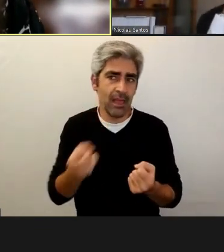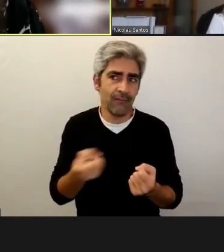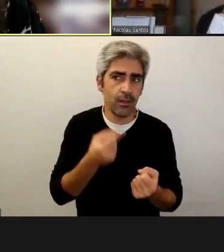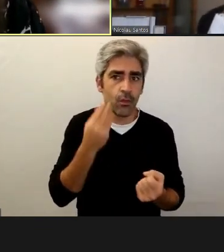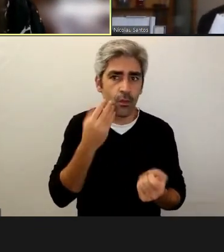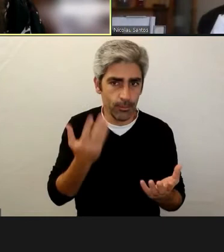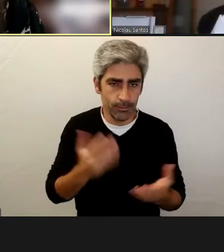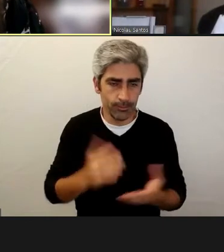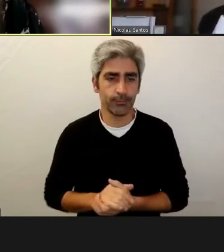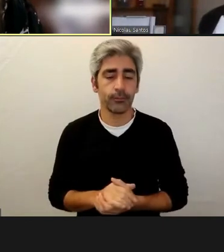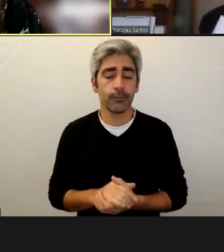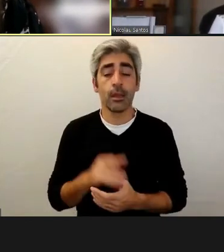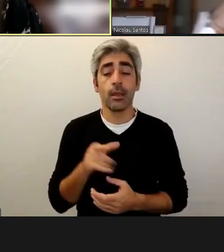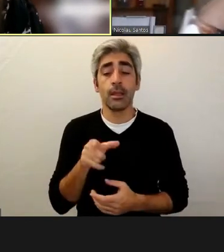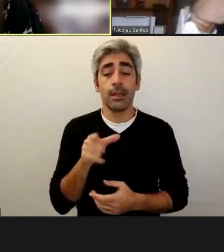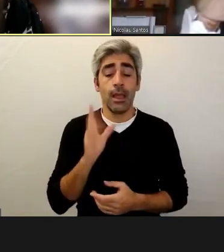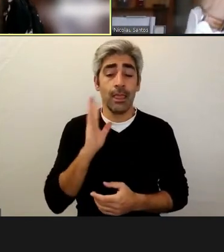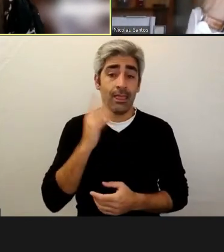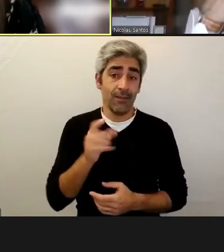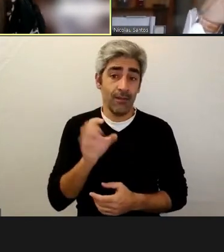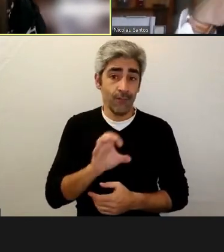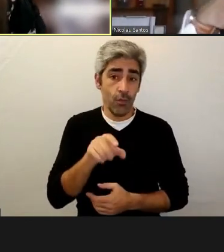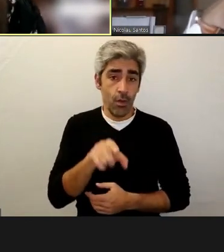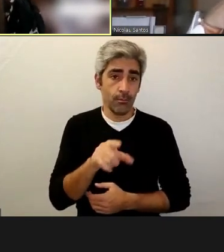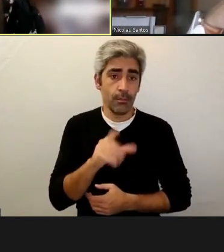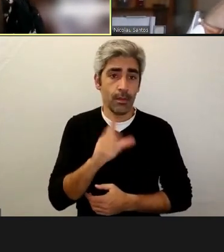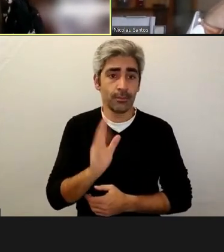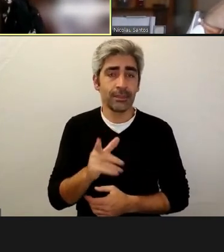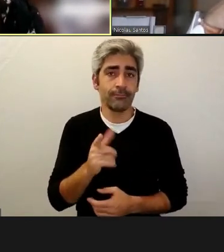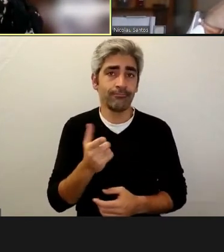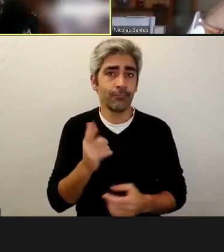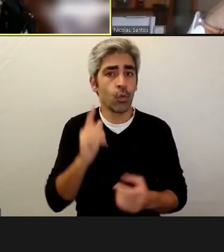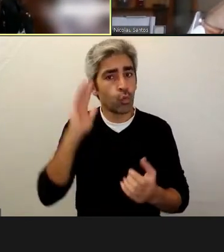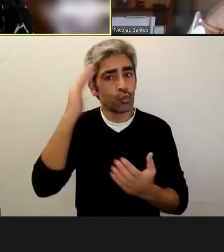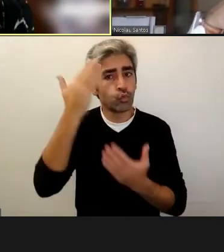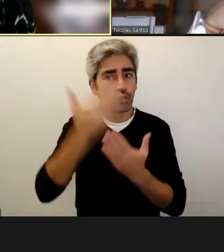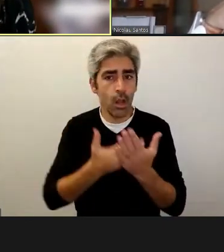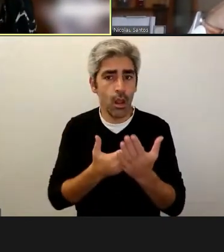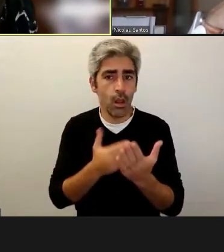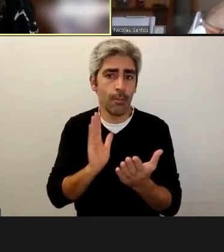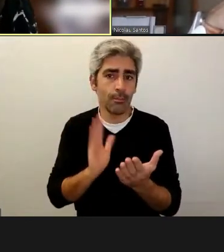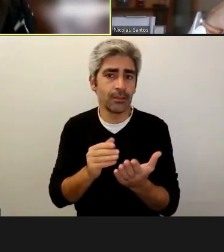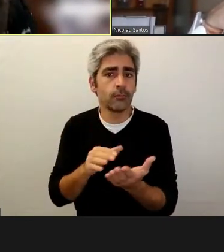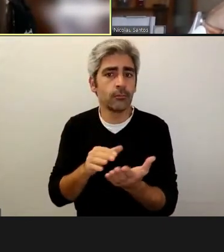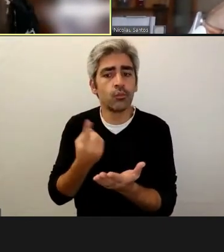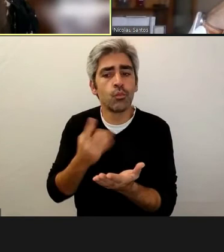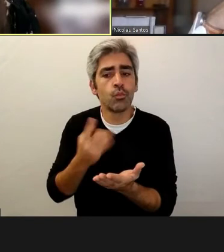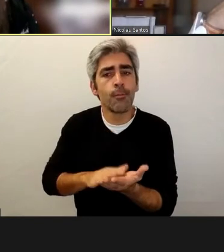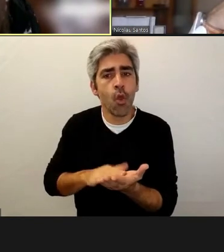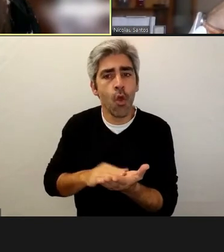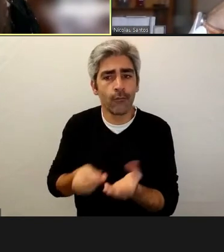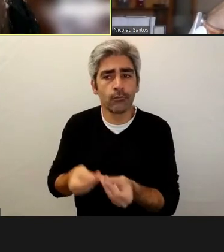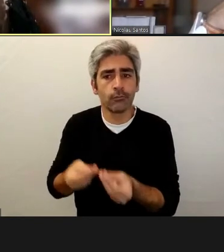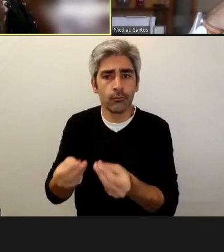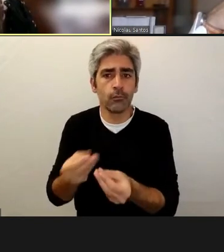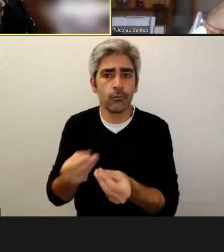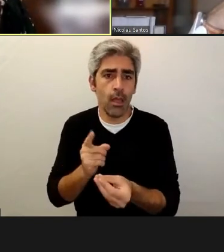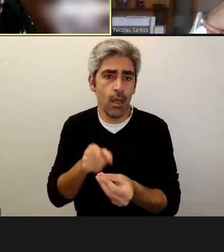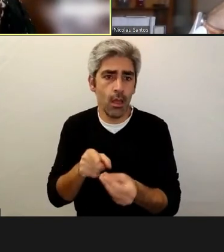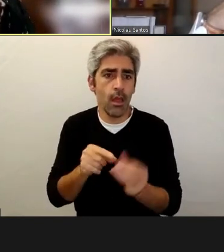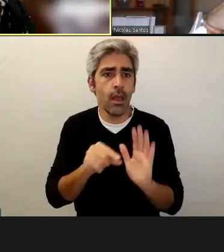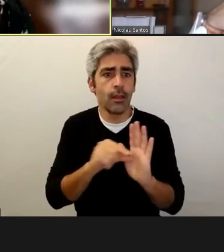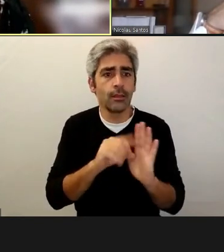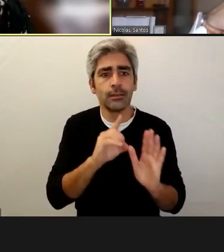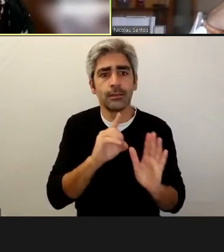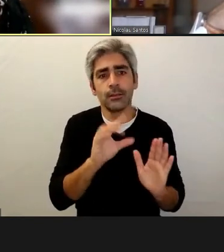desta natureza tem sempre que ser constitucionalmente fundado. Um argumento que nós podemos utilizar aí é o artigo